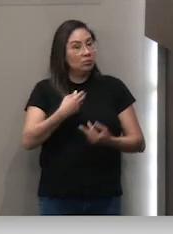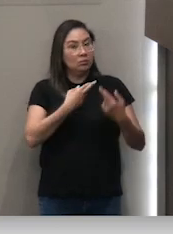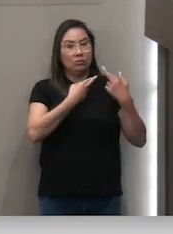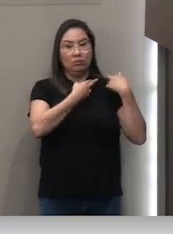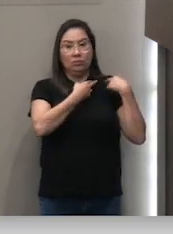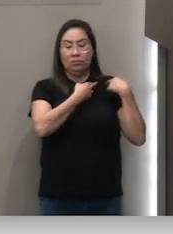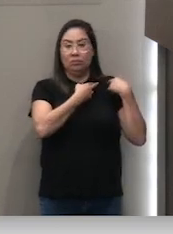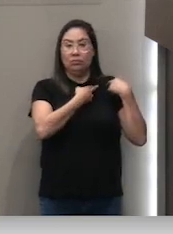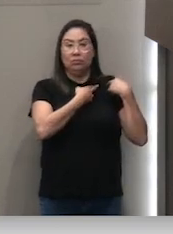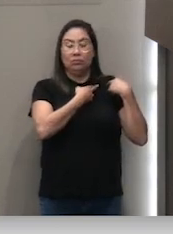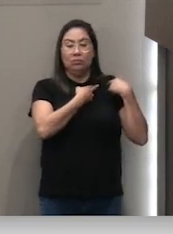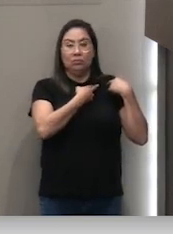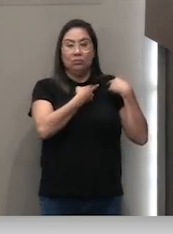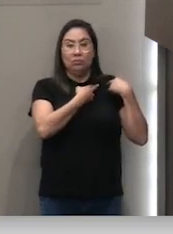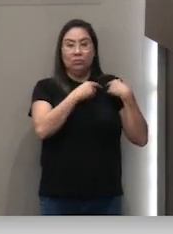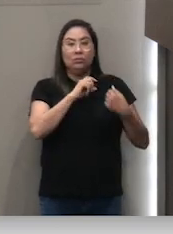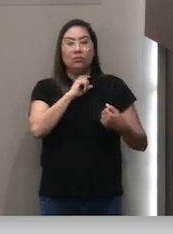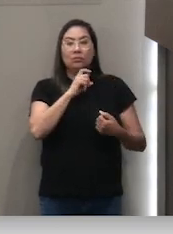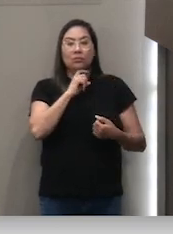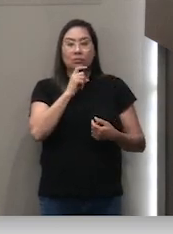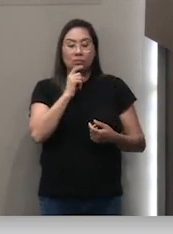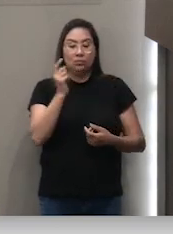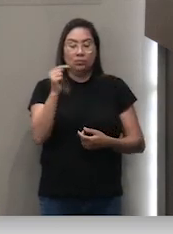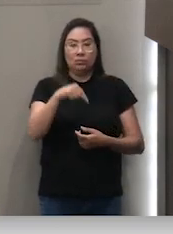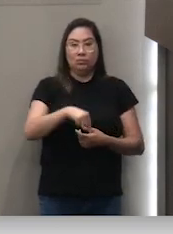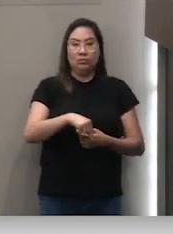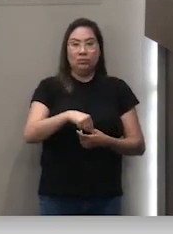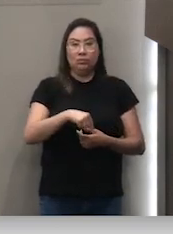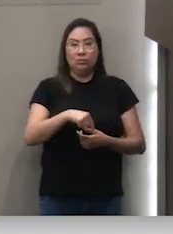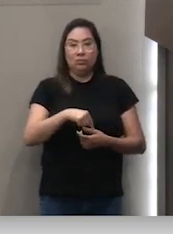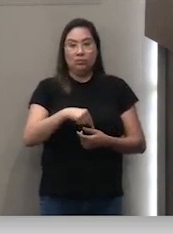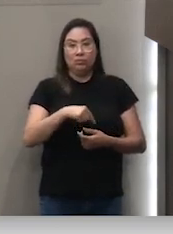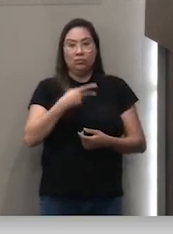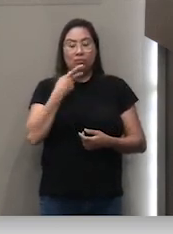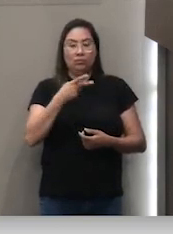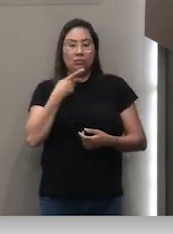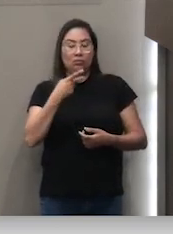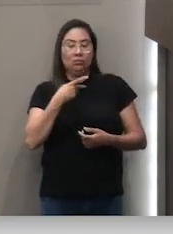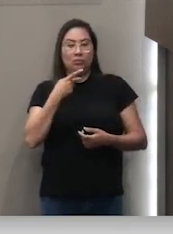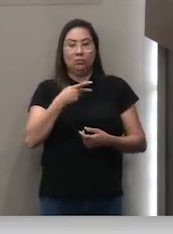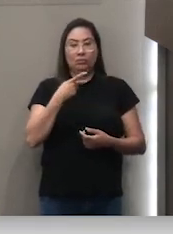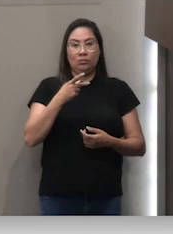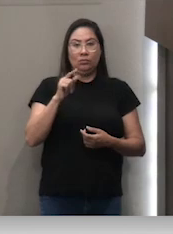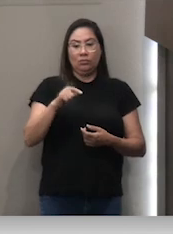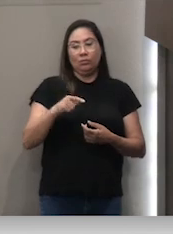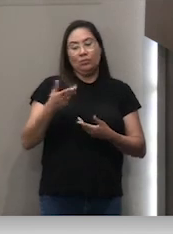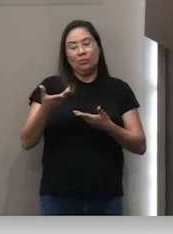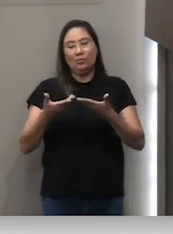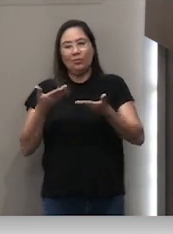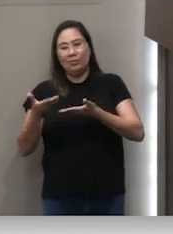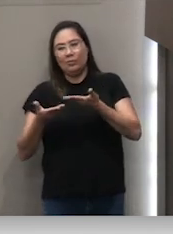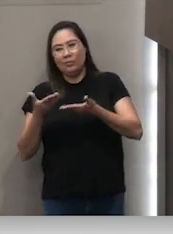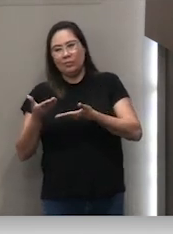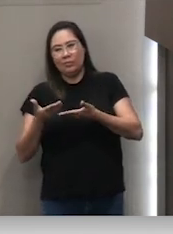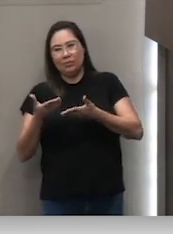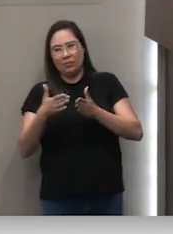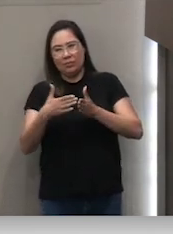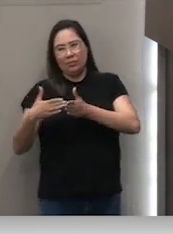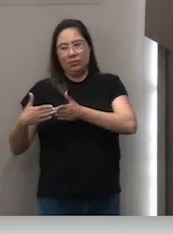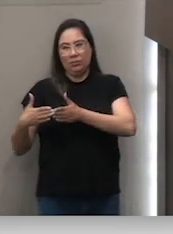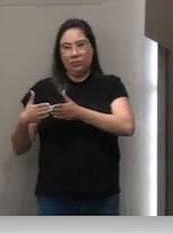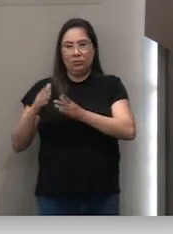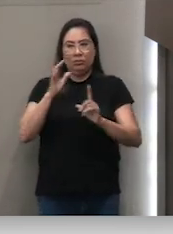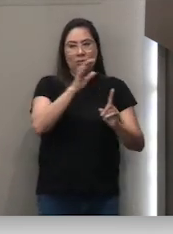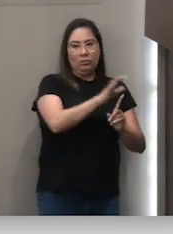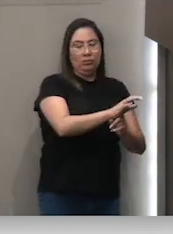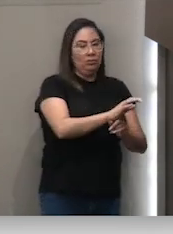responsabilizada. Não adianta eu vir aqui fazer dois discursos. Um para agradar um e outro para agradar outro. Não existe dois